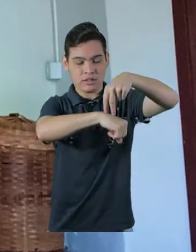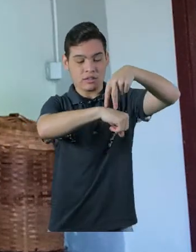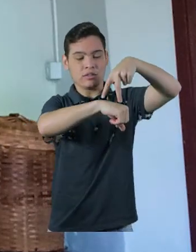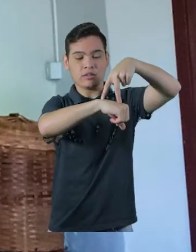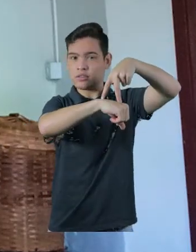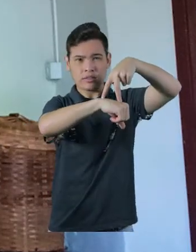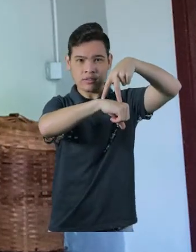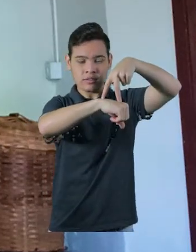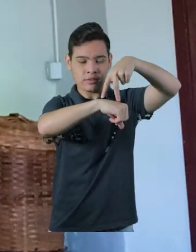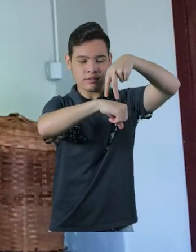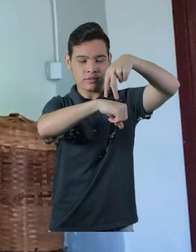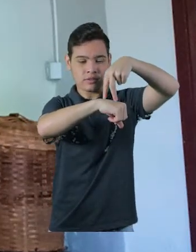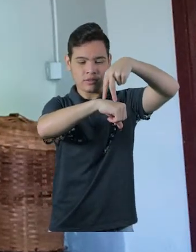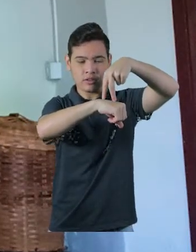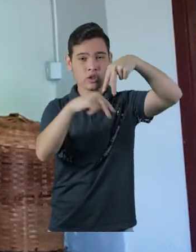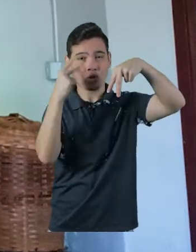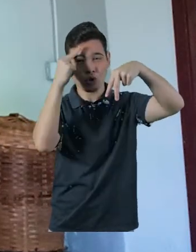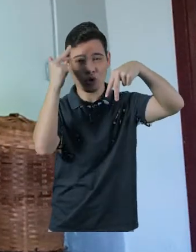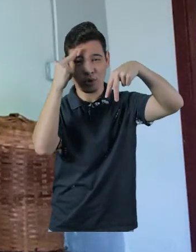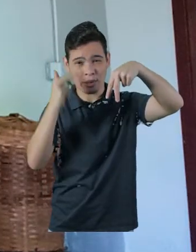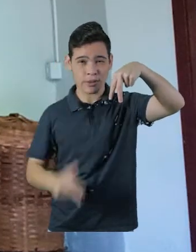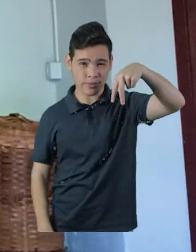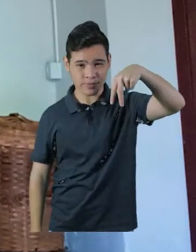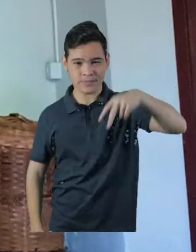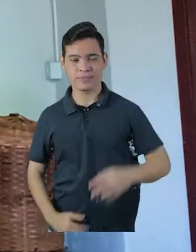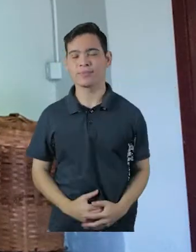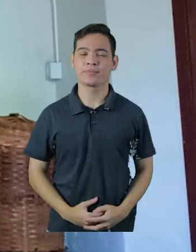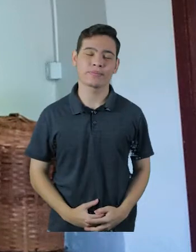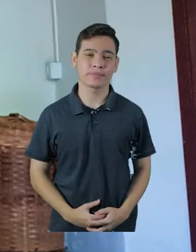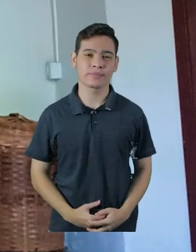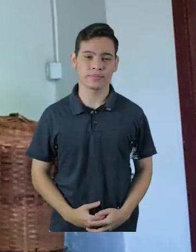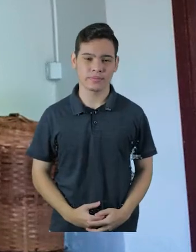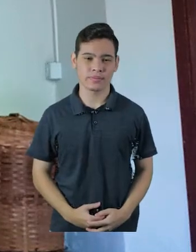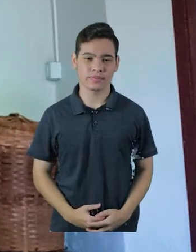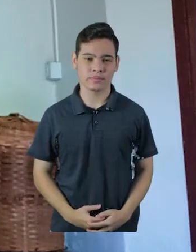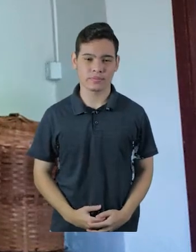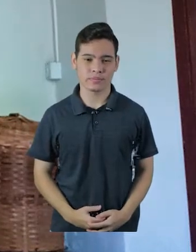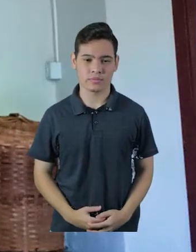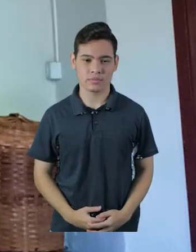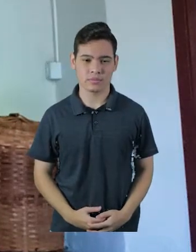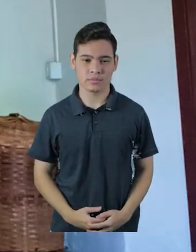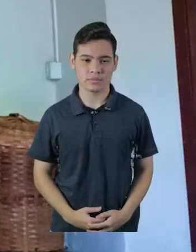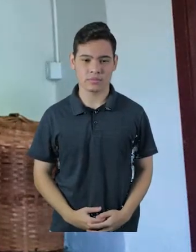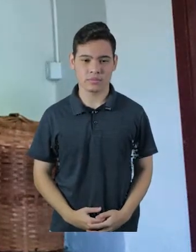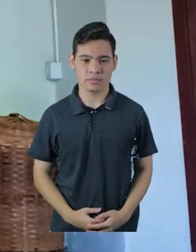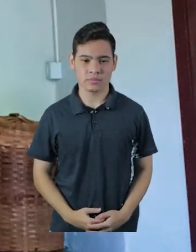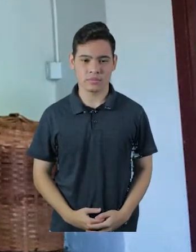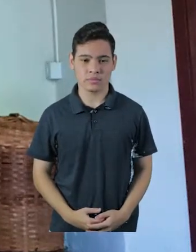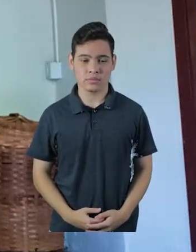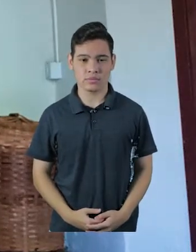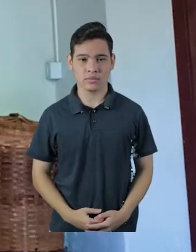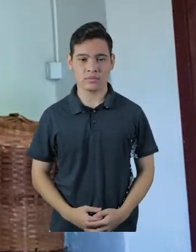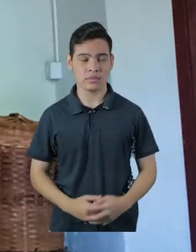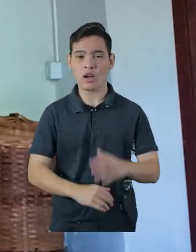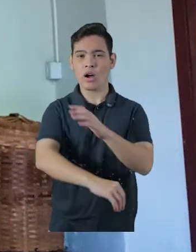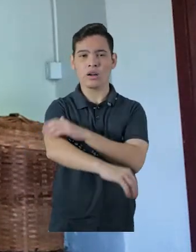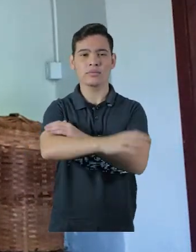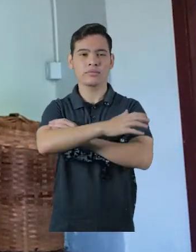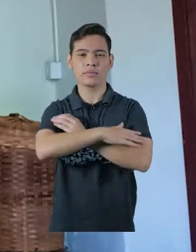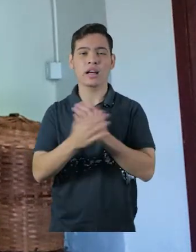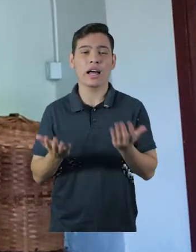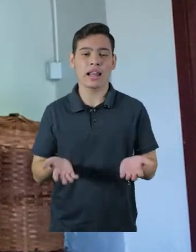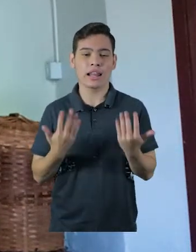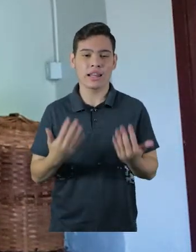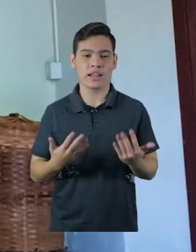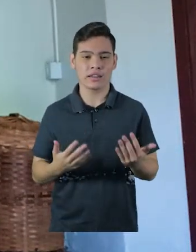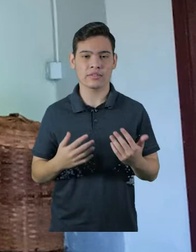as junções aqui do osso do quadril com o fêmur, uma largura confortável,